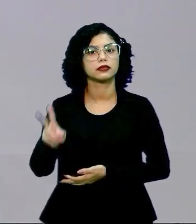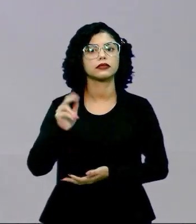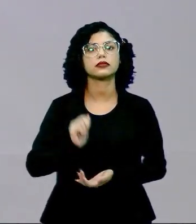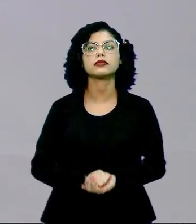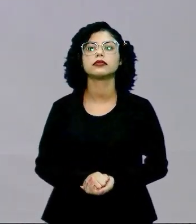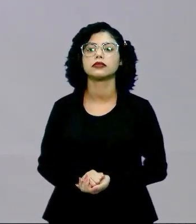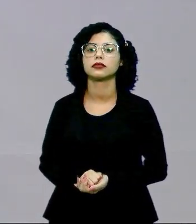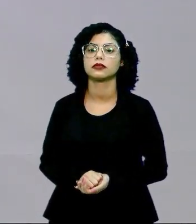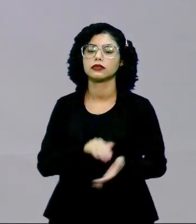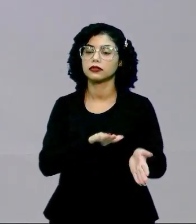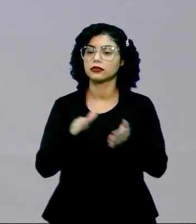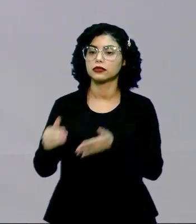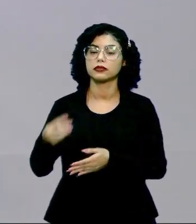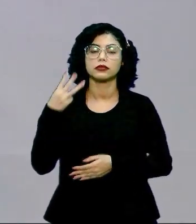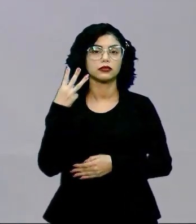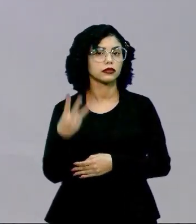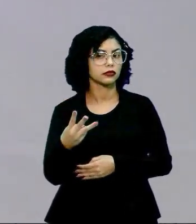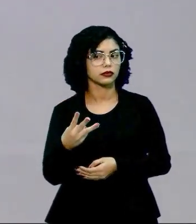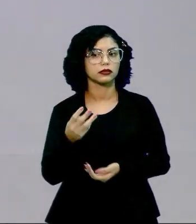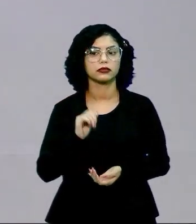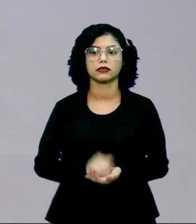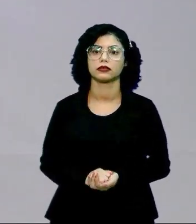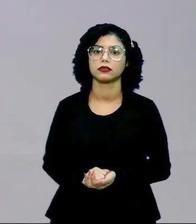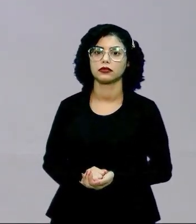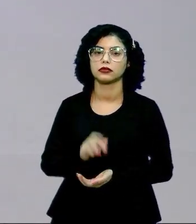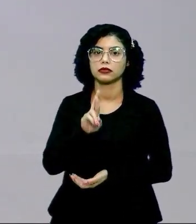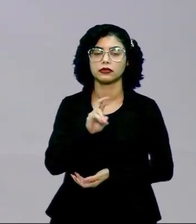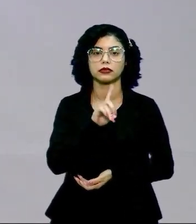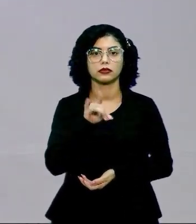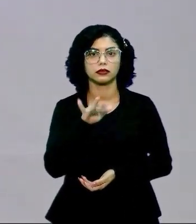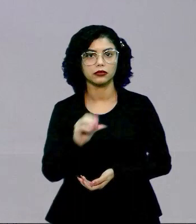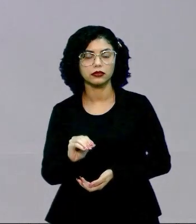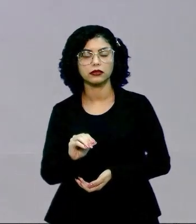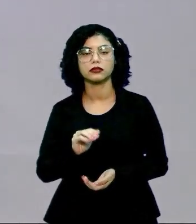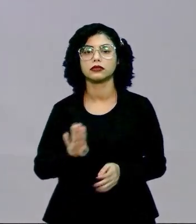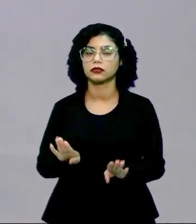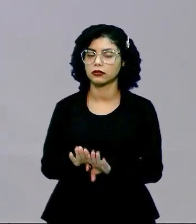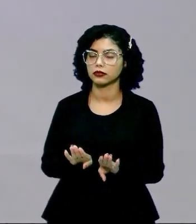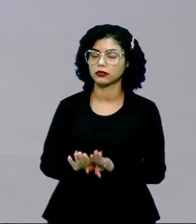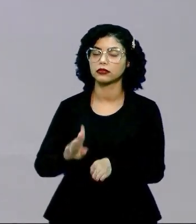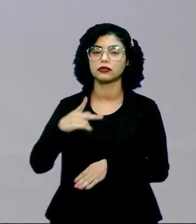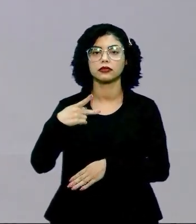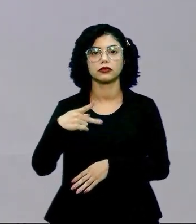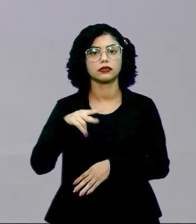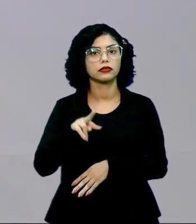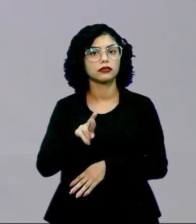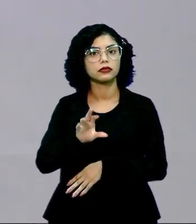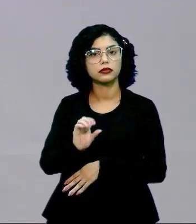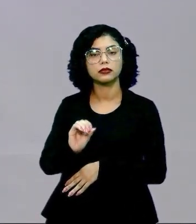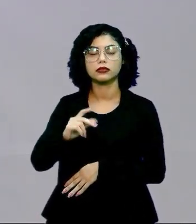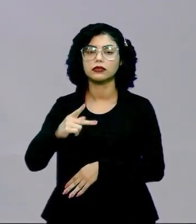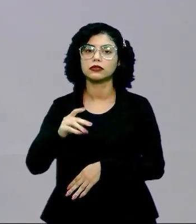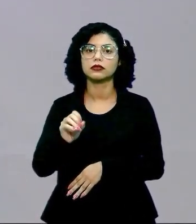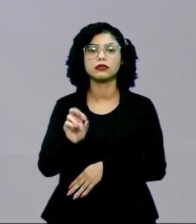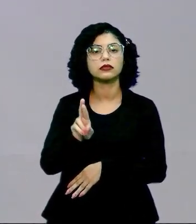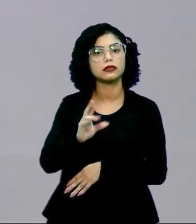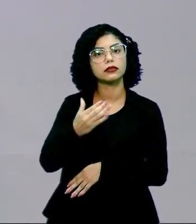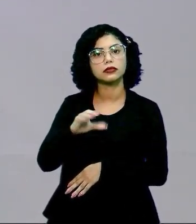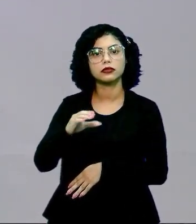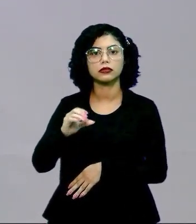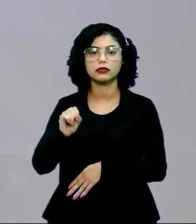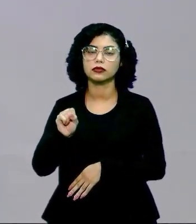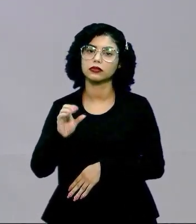continuidade na parte 3, tá? De razão e proporção. Vejamos que nós fizemos algumas questões, falamos